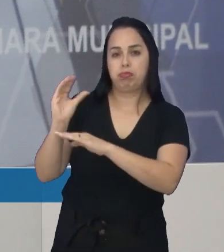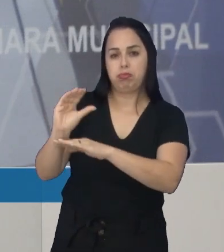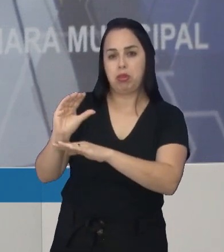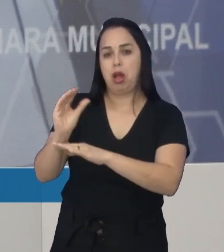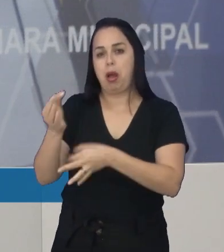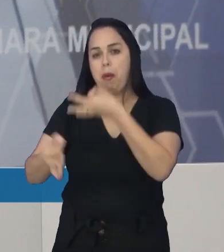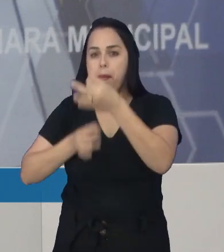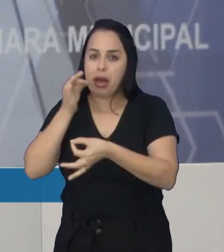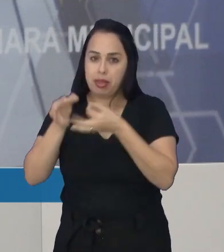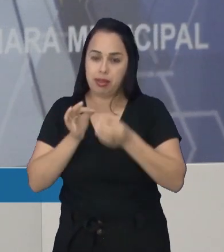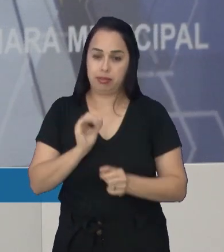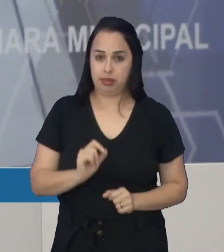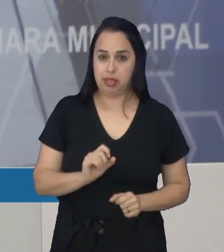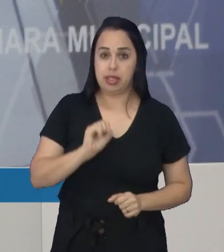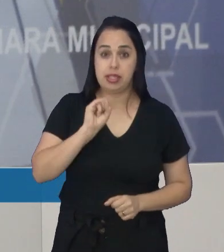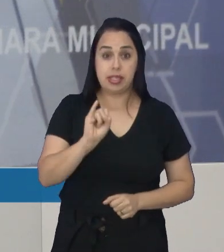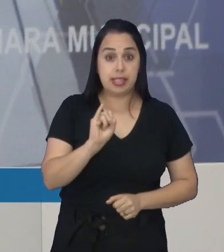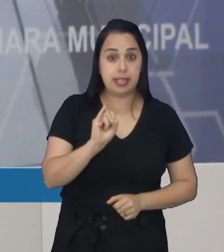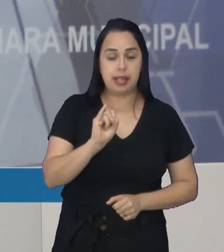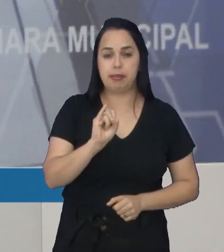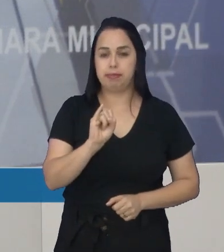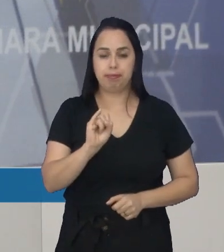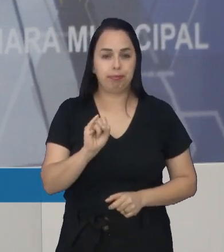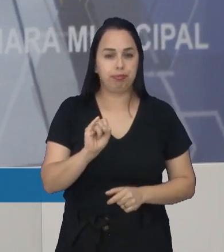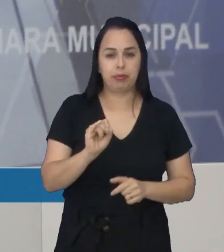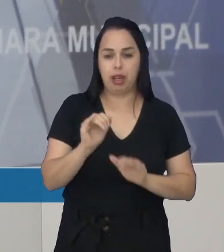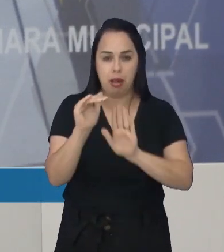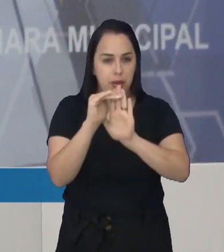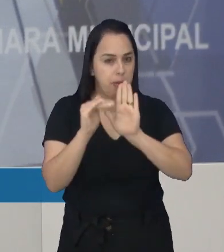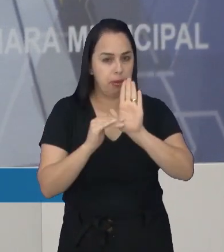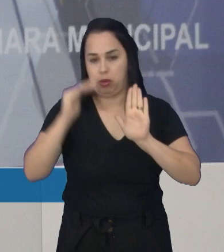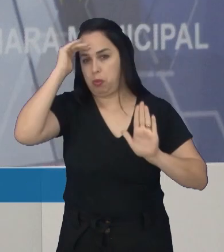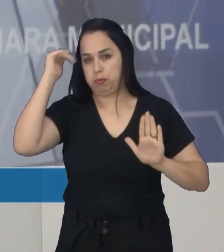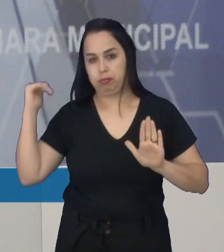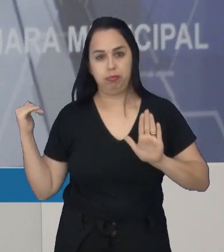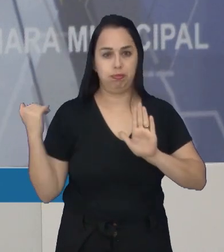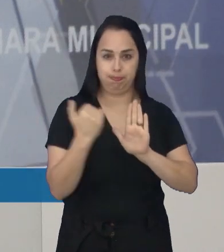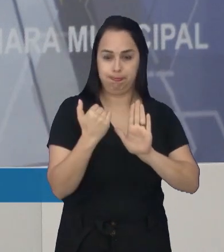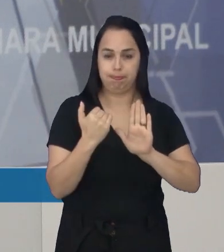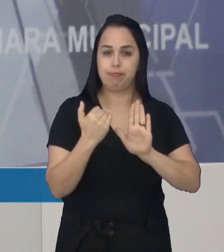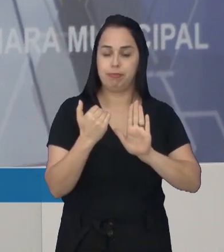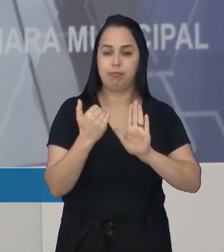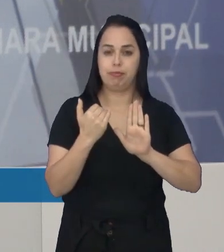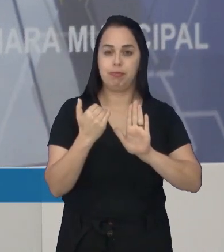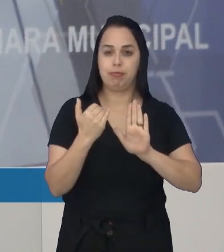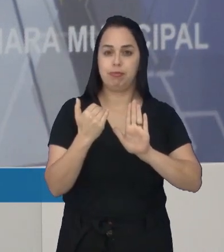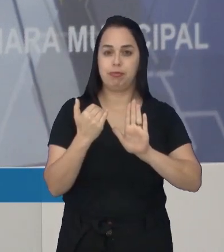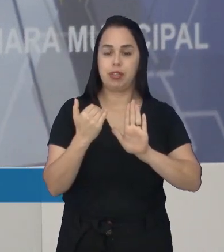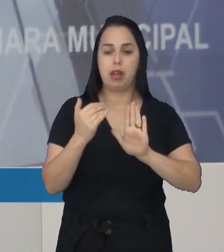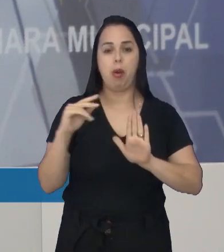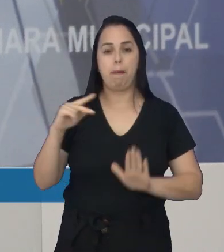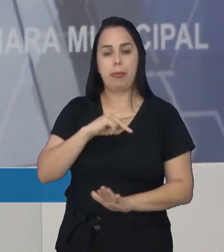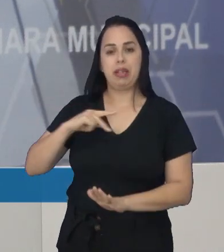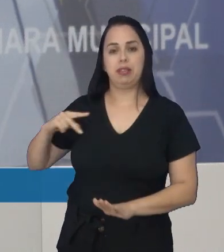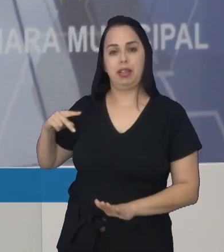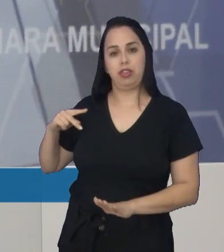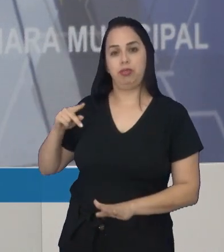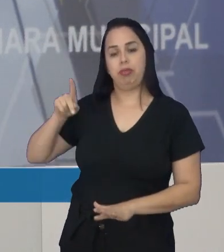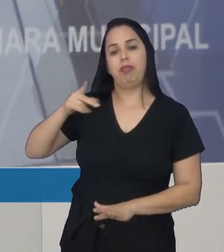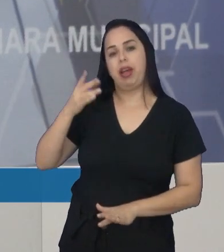eventuais casos omissos em relação aos procedimentos da audiência pública serão resolvidos pela presidência dos